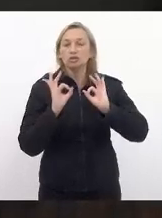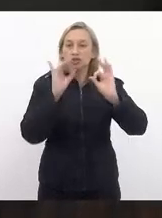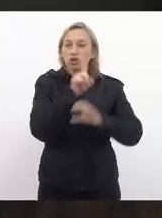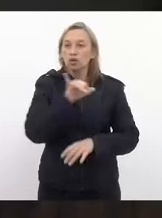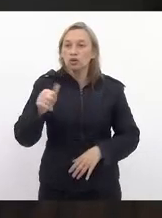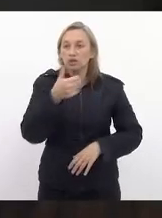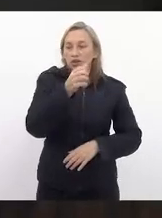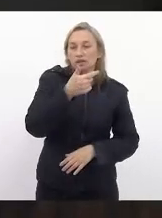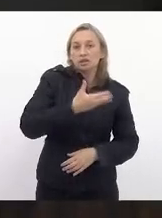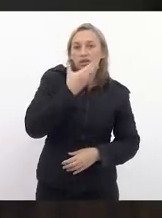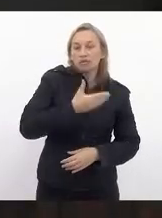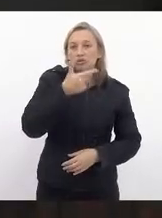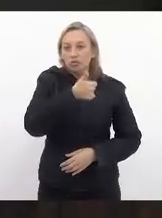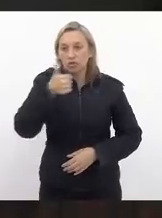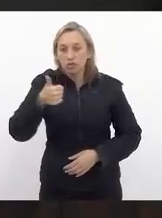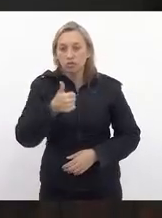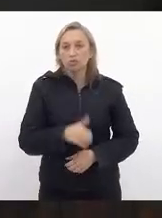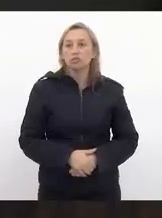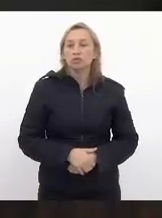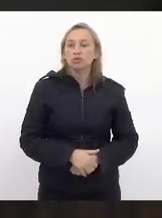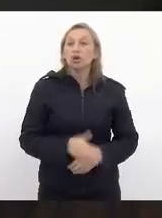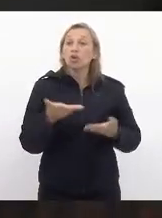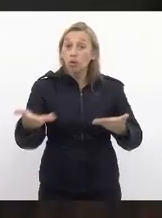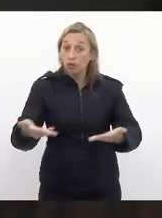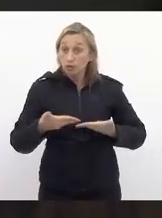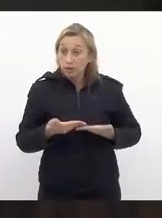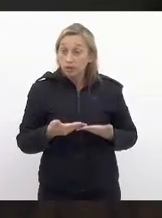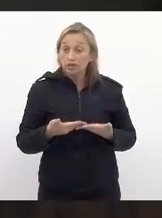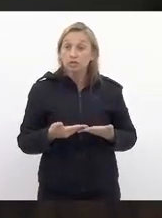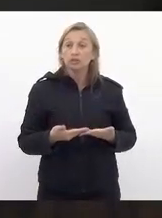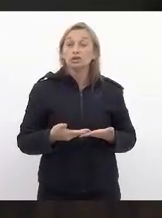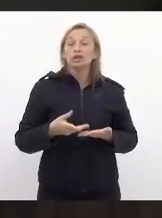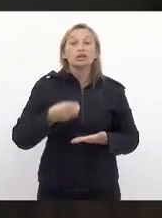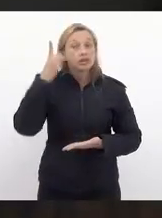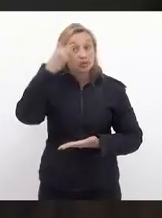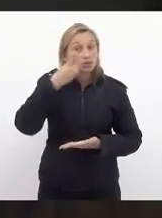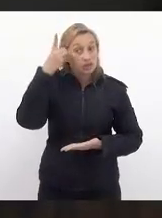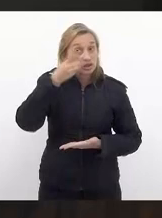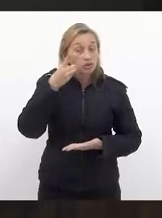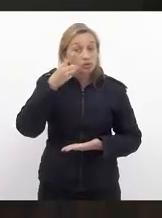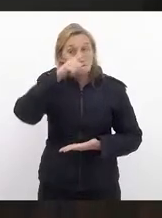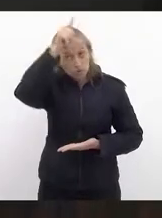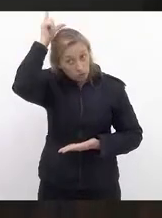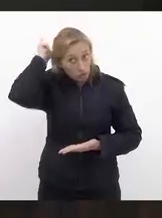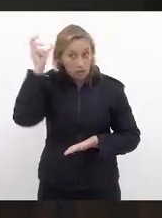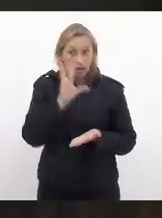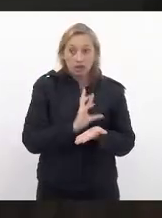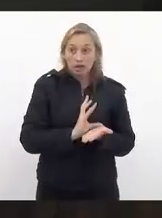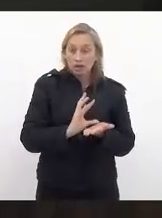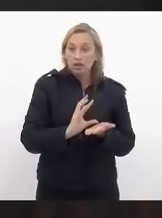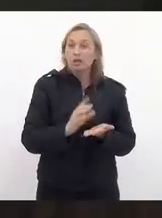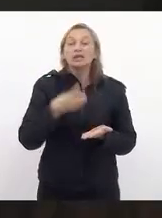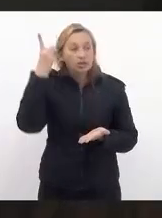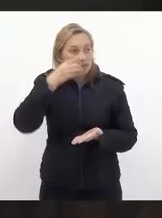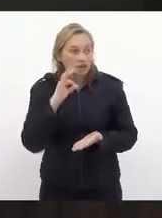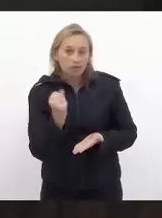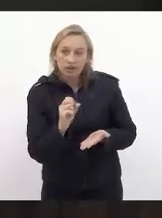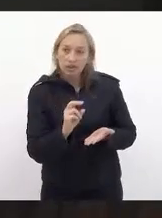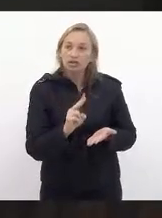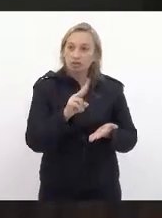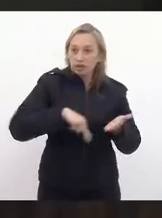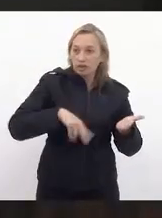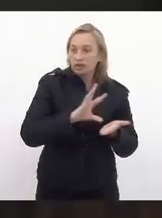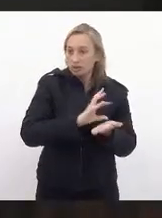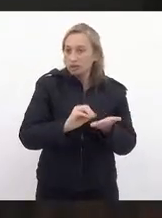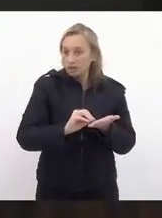dia oito de dezembro 2001 a presidência convida o senhor Deputado Luiz Paulo a deputada Martha Rocha